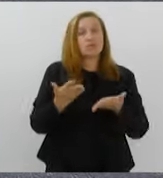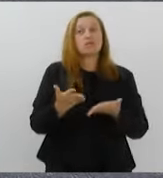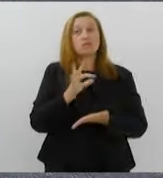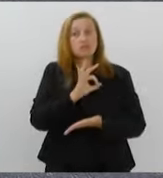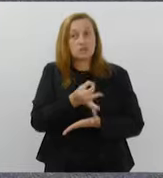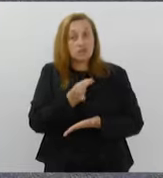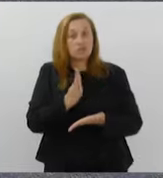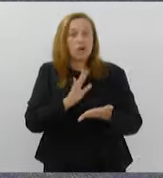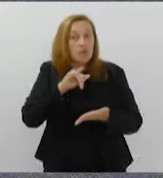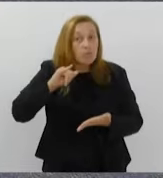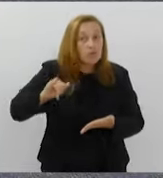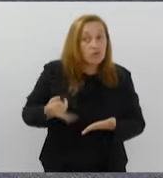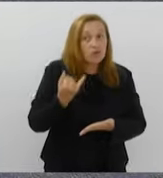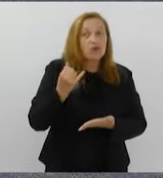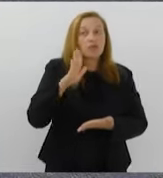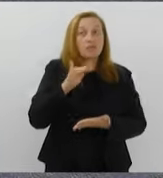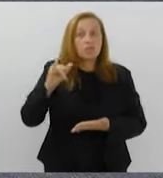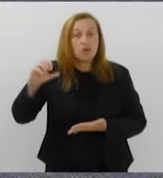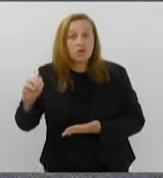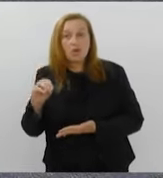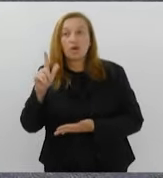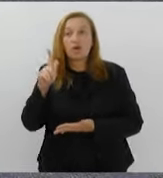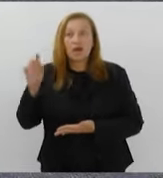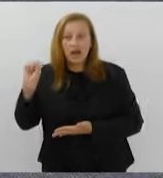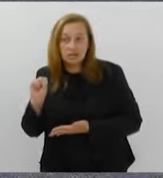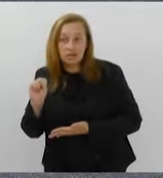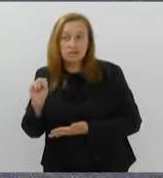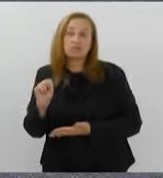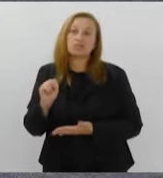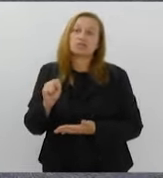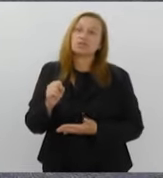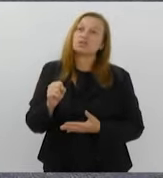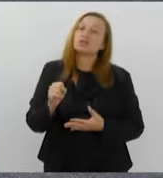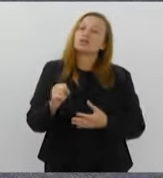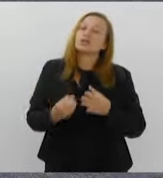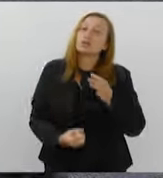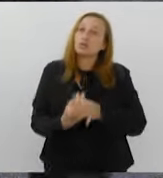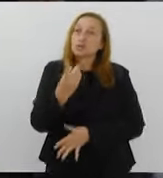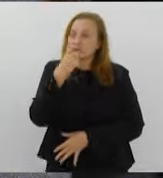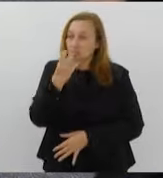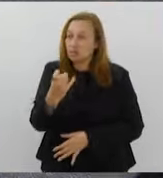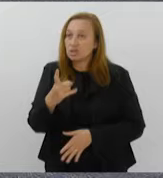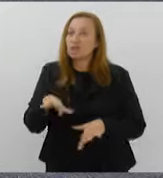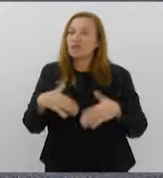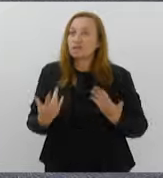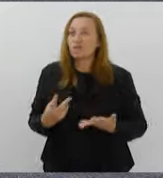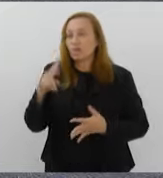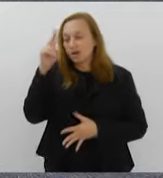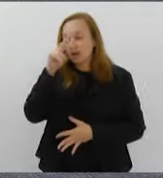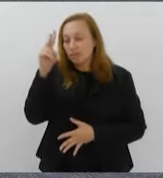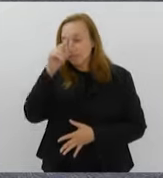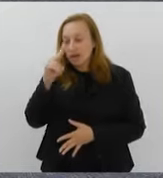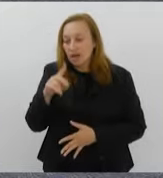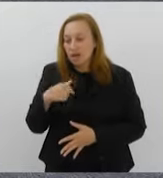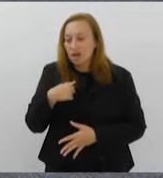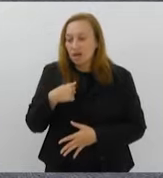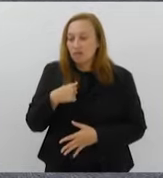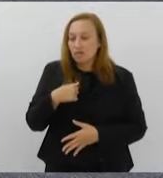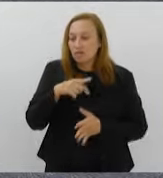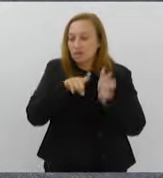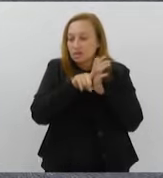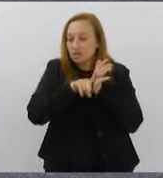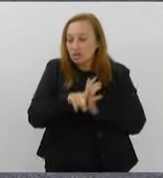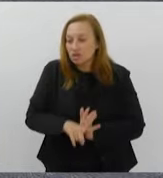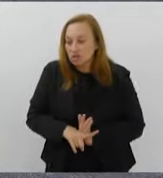ao aproveitamento do biogás que vem do lixo. Então, era essa a lembrança, e eu vou fazer essa